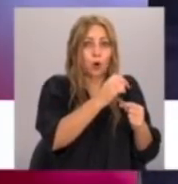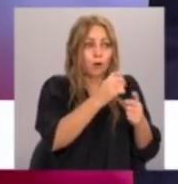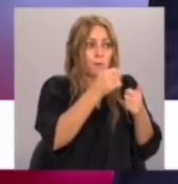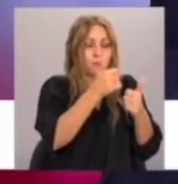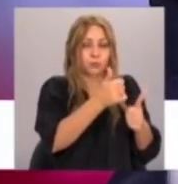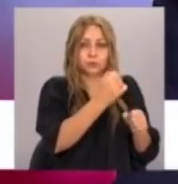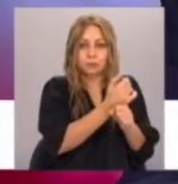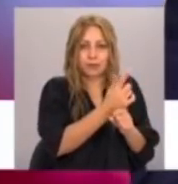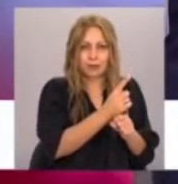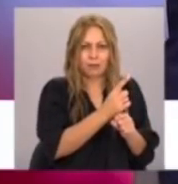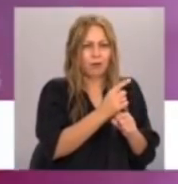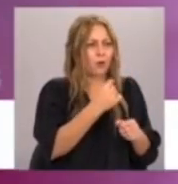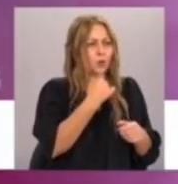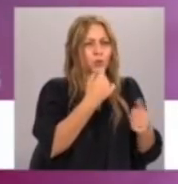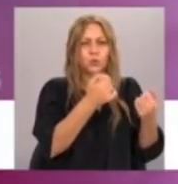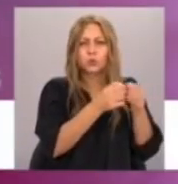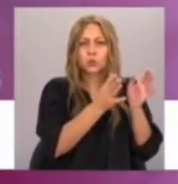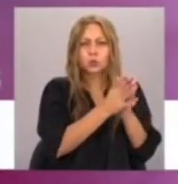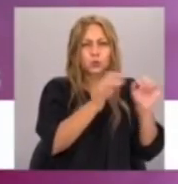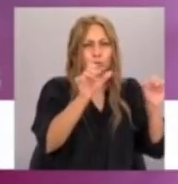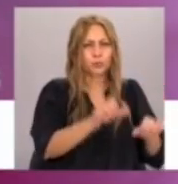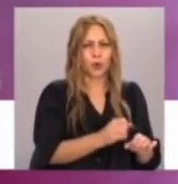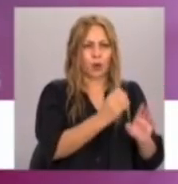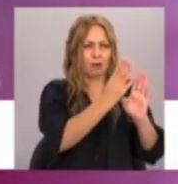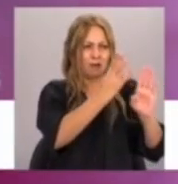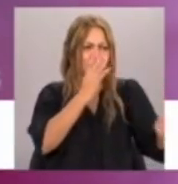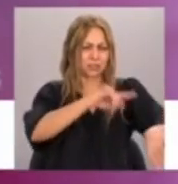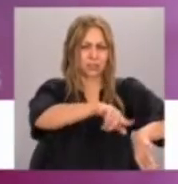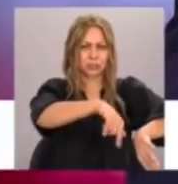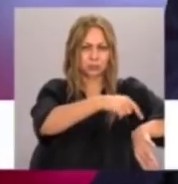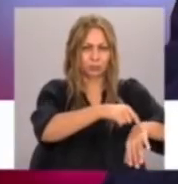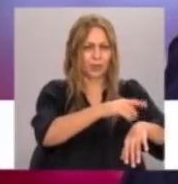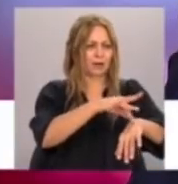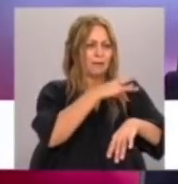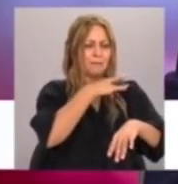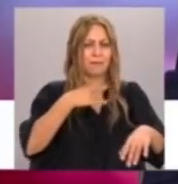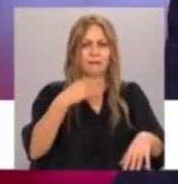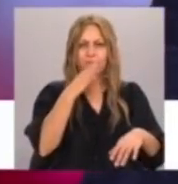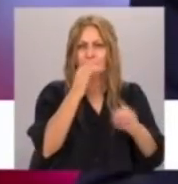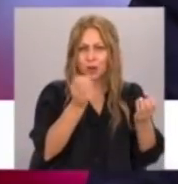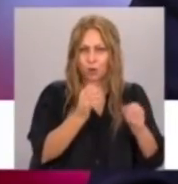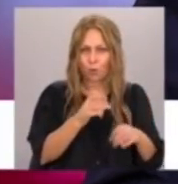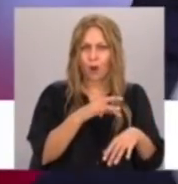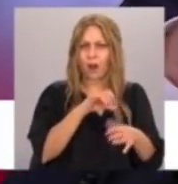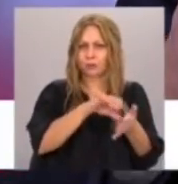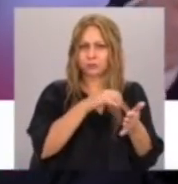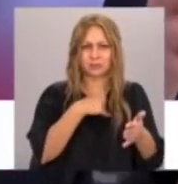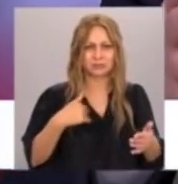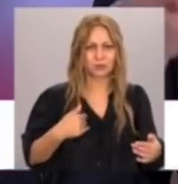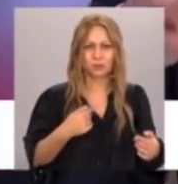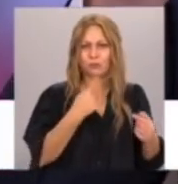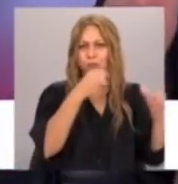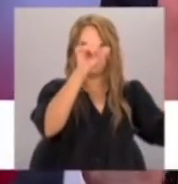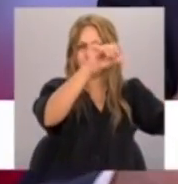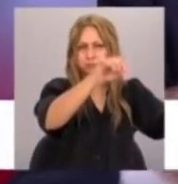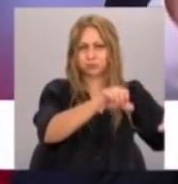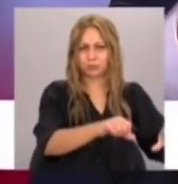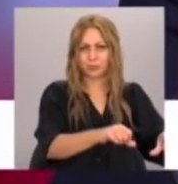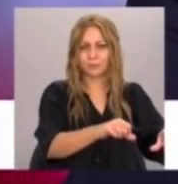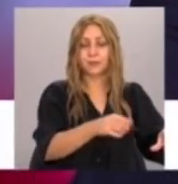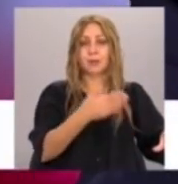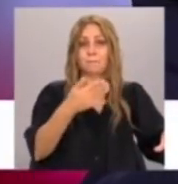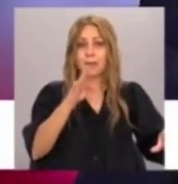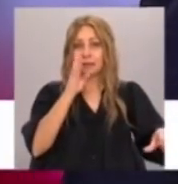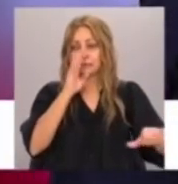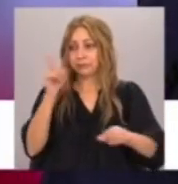tudo que nós sabemos listas de espera o nos cuidados o primeiro realmente família tudo isso bom então são capacidade instalada no